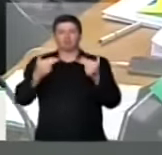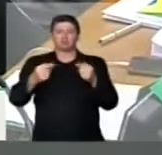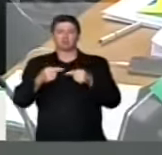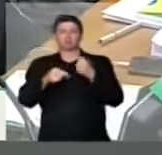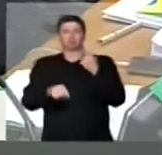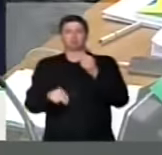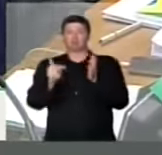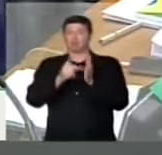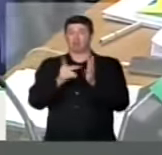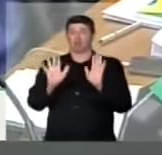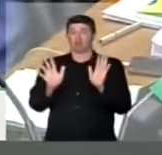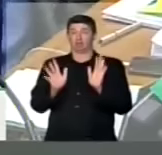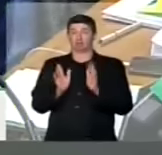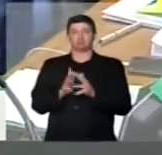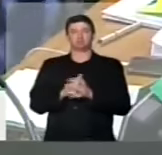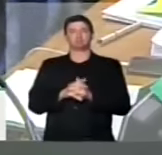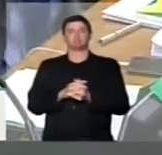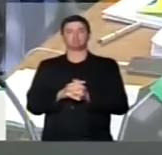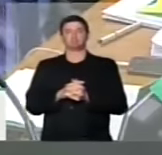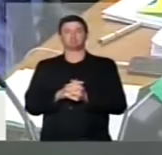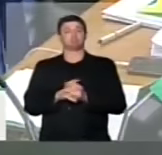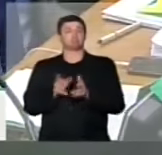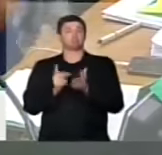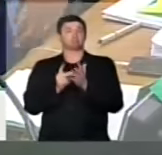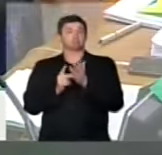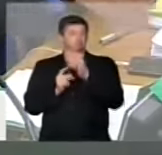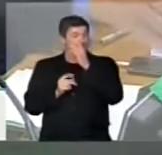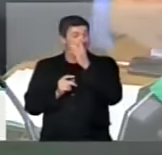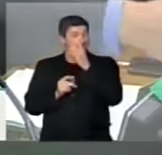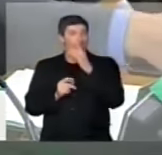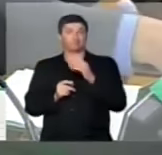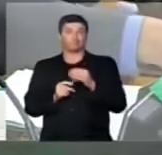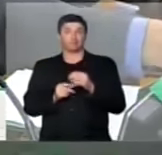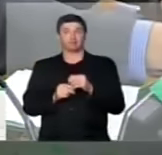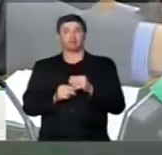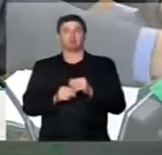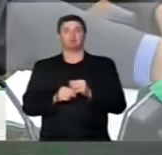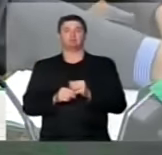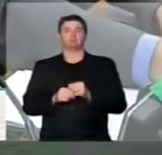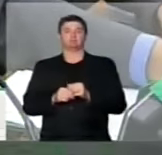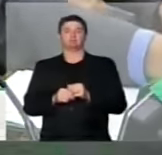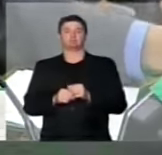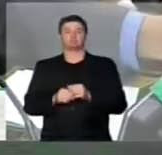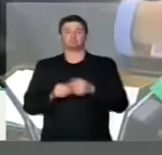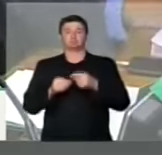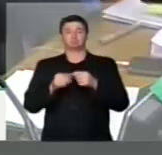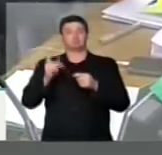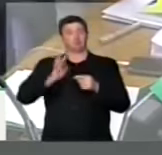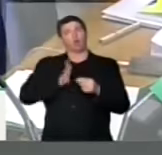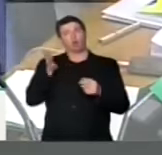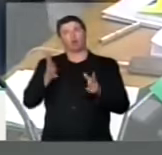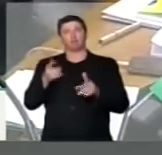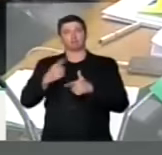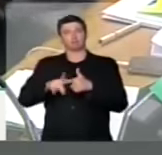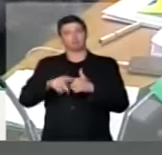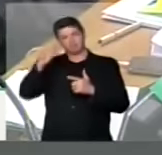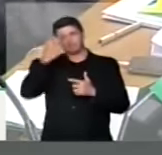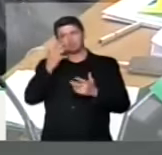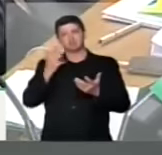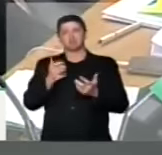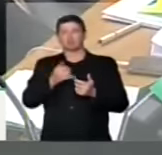à realidade, são realmente, mais do que reprováveis, deploráveis. É